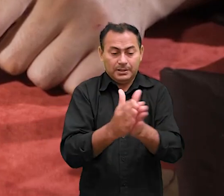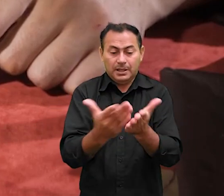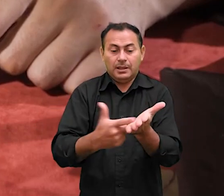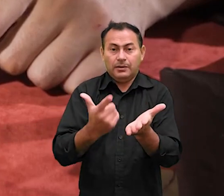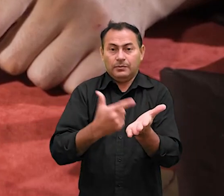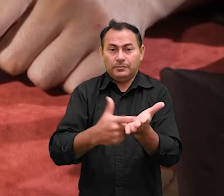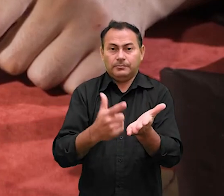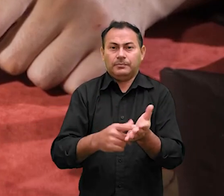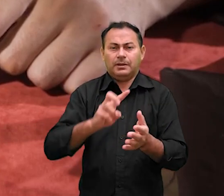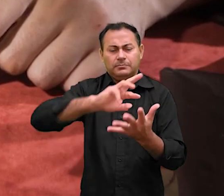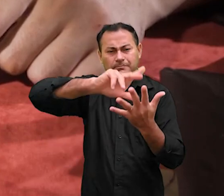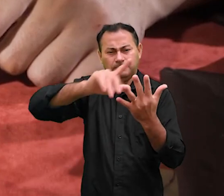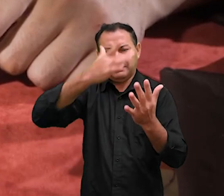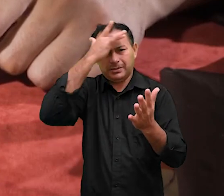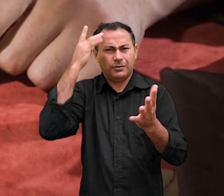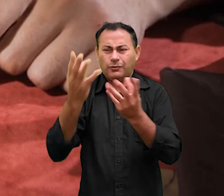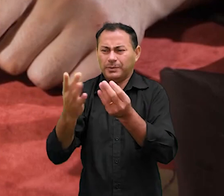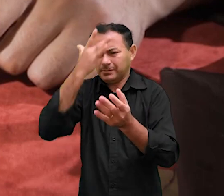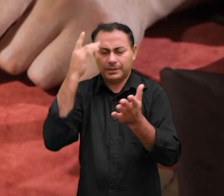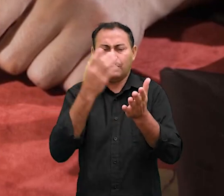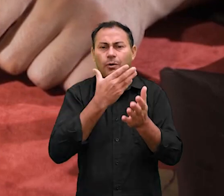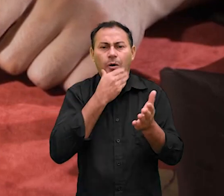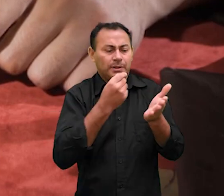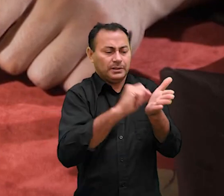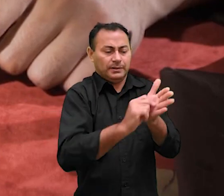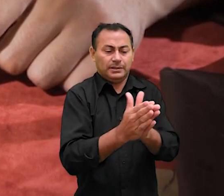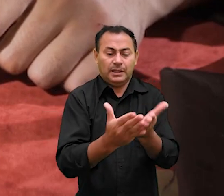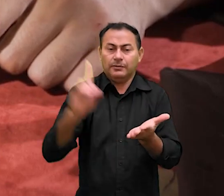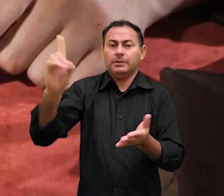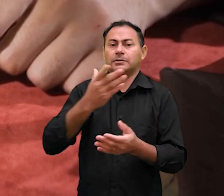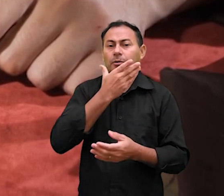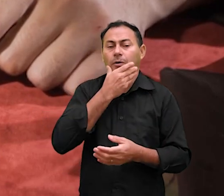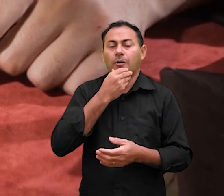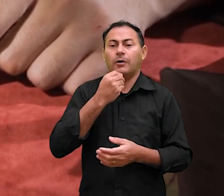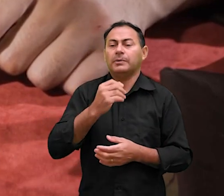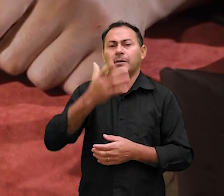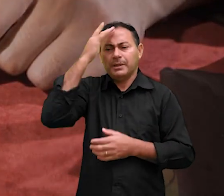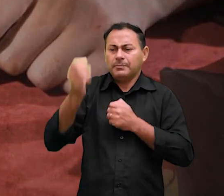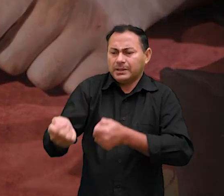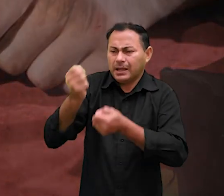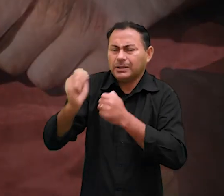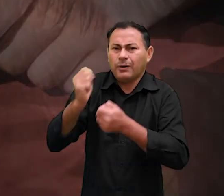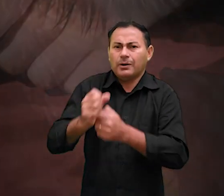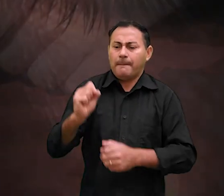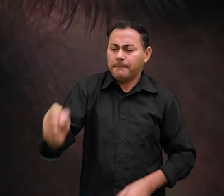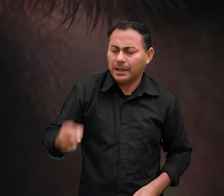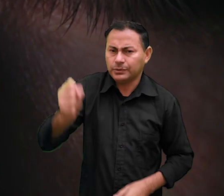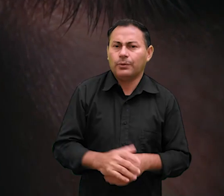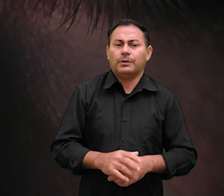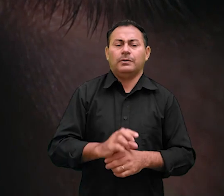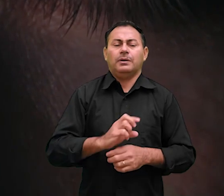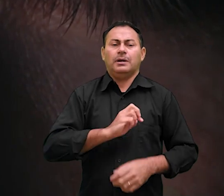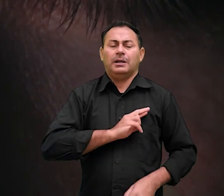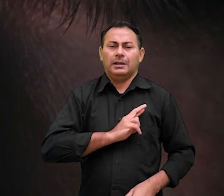esses livros. Vários homens escreveram esses livros. Esses homens eram reis, pescadores, pastores, generais,